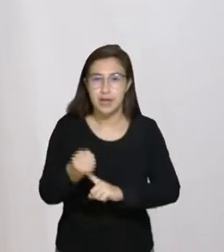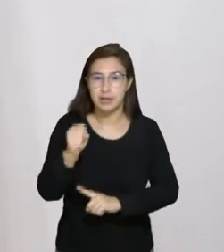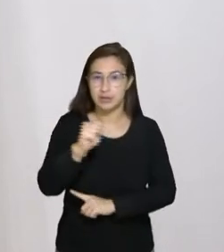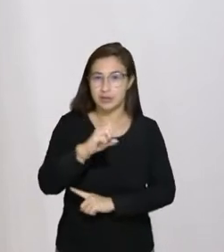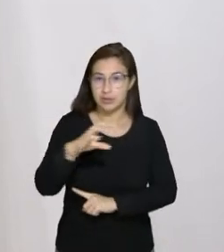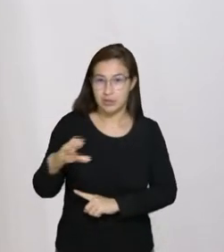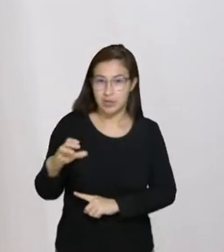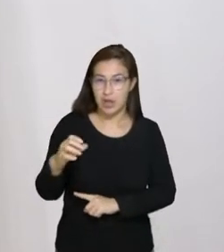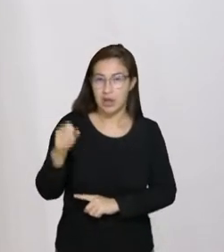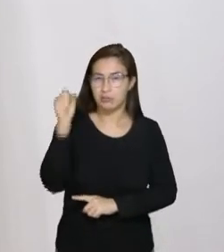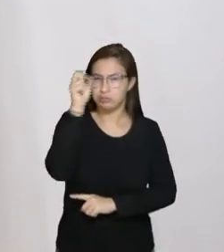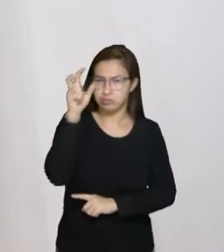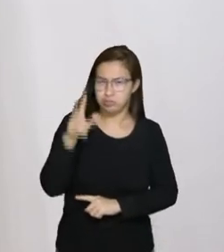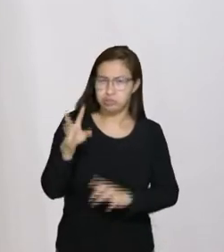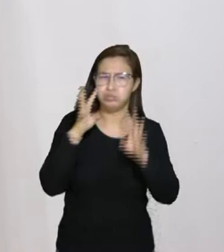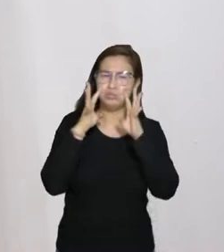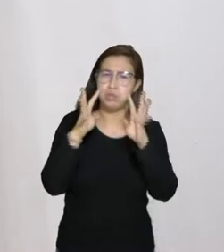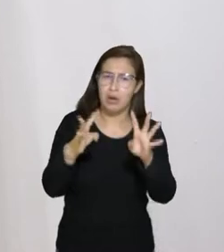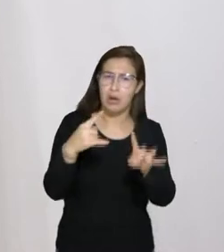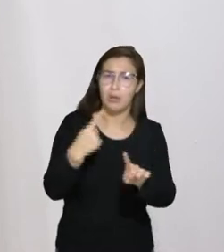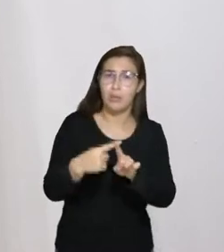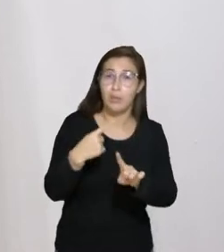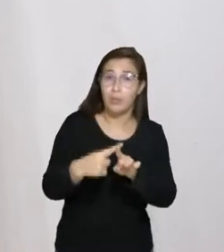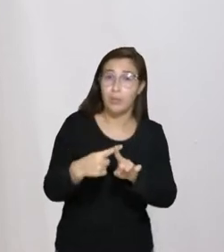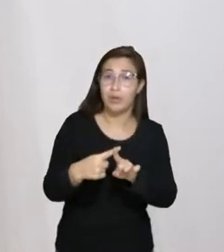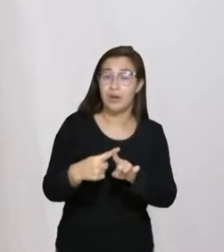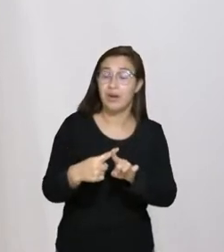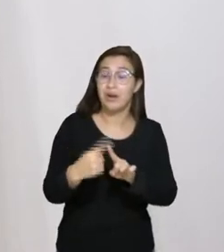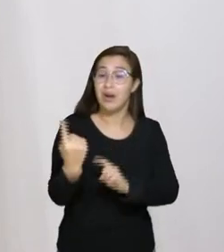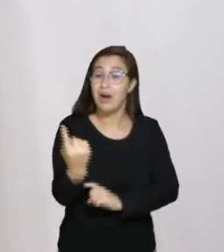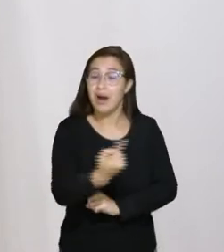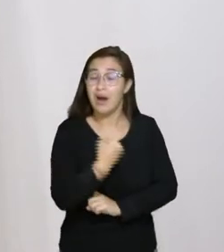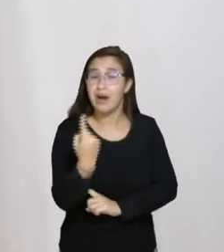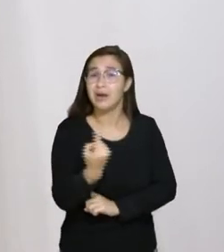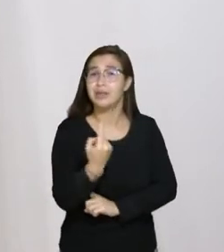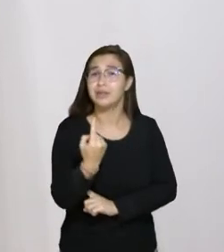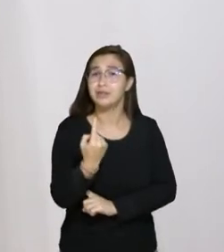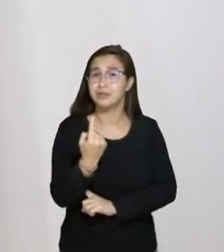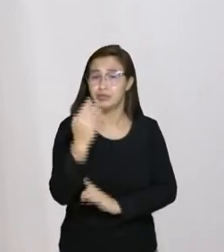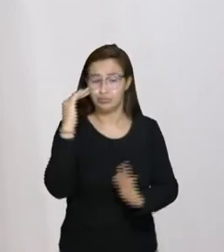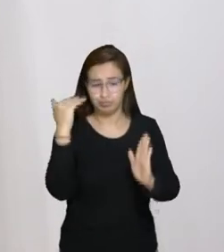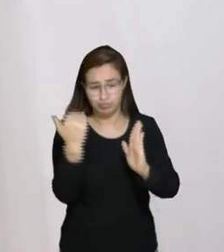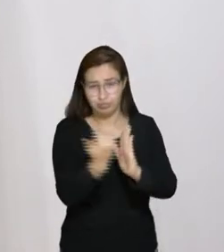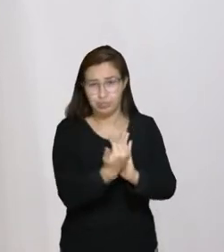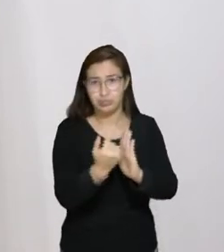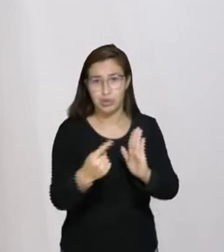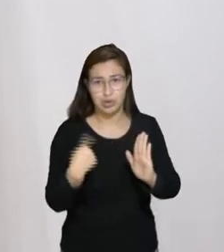casos, porque é só assim que nós estamos cumprindo o nosso papel,